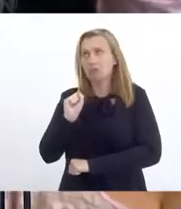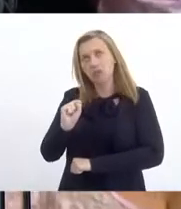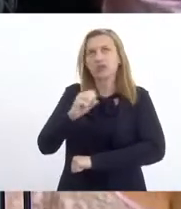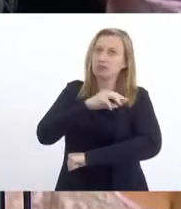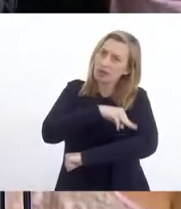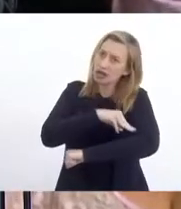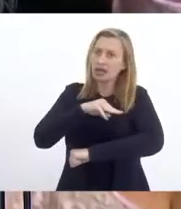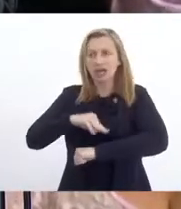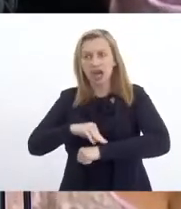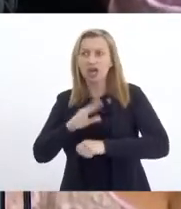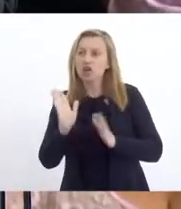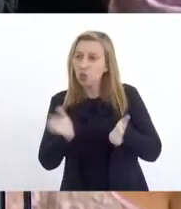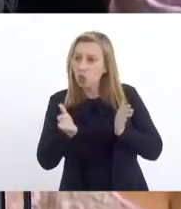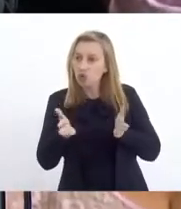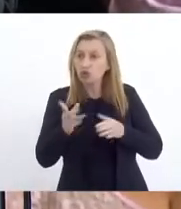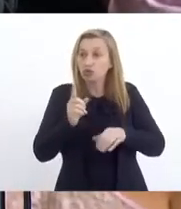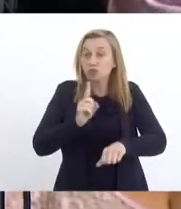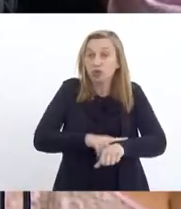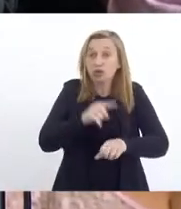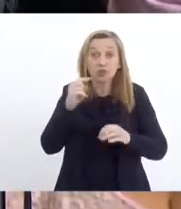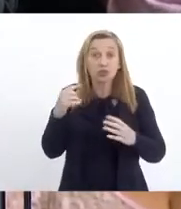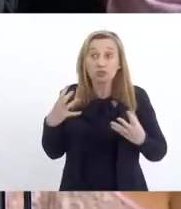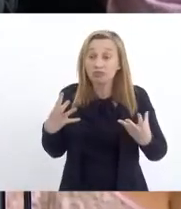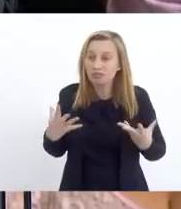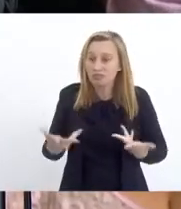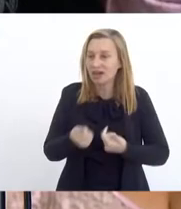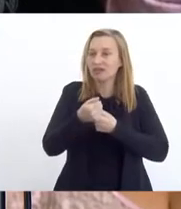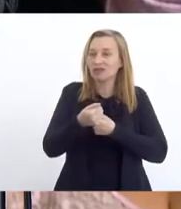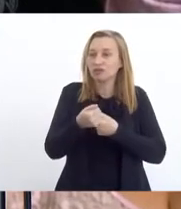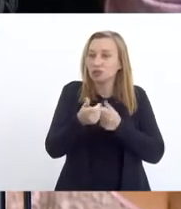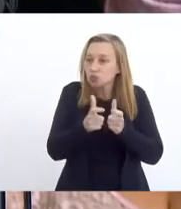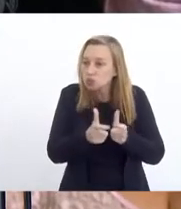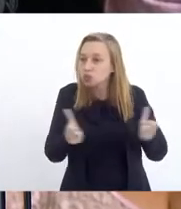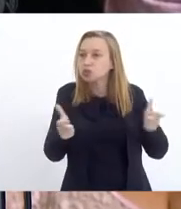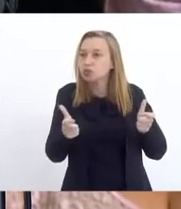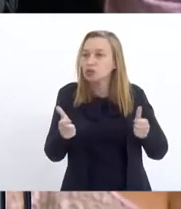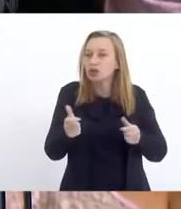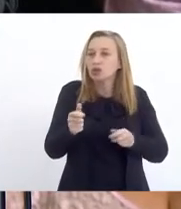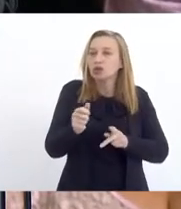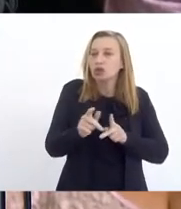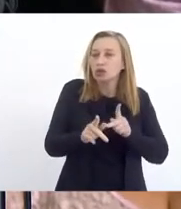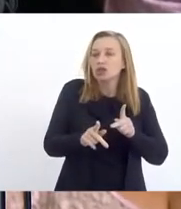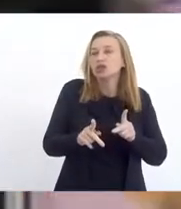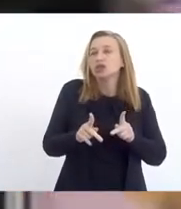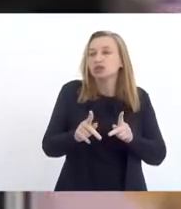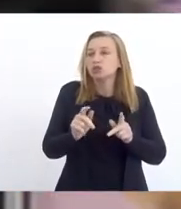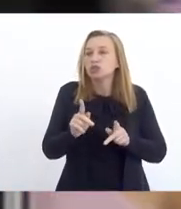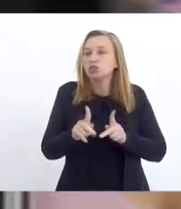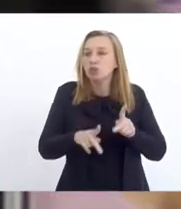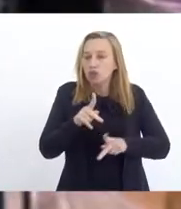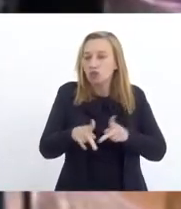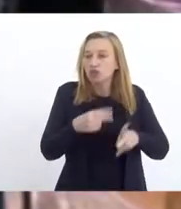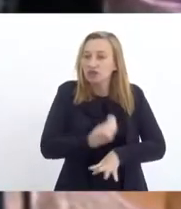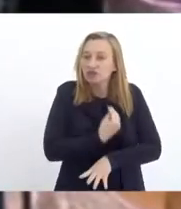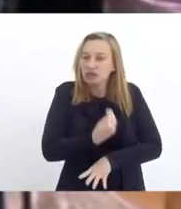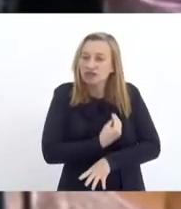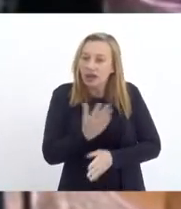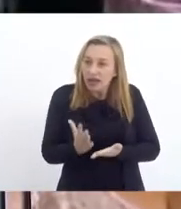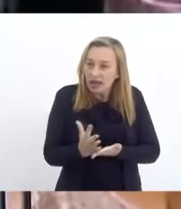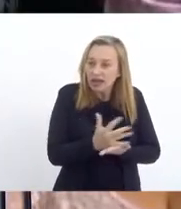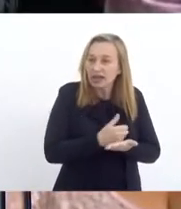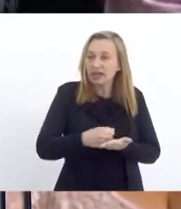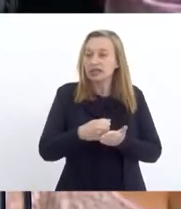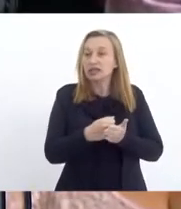talvez Maricá, porque hoje vive um momento extraordinário, pelo tamanho da sua população e pela arrecadação que tem, talvez Maricá